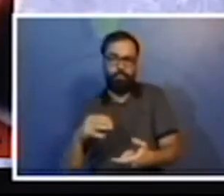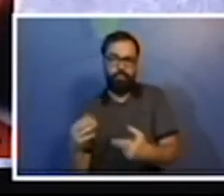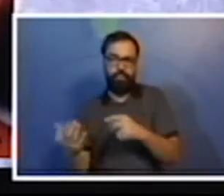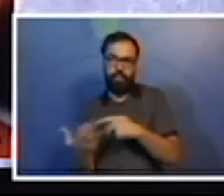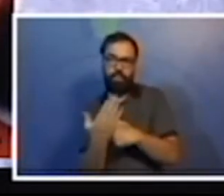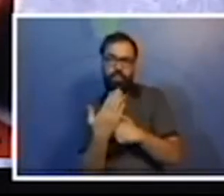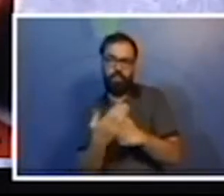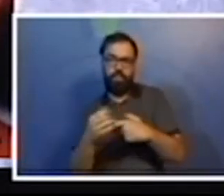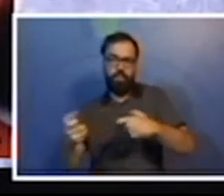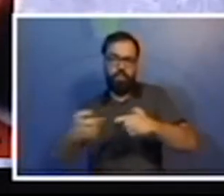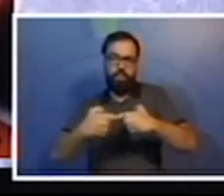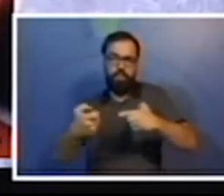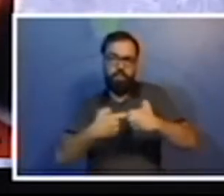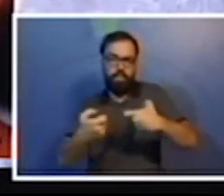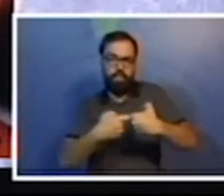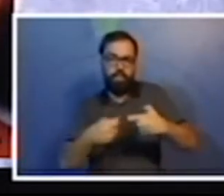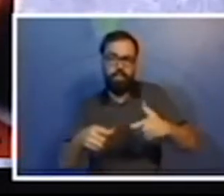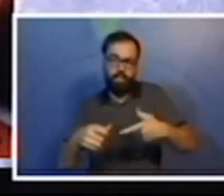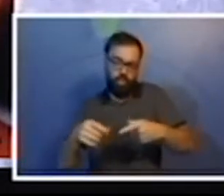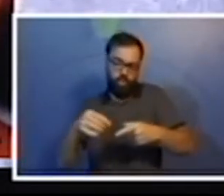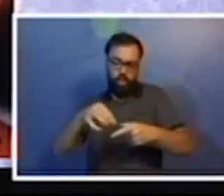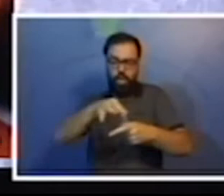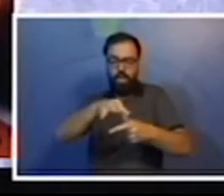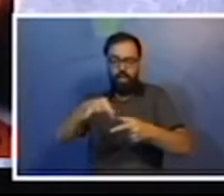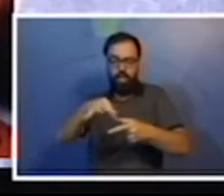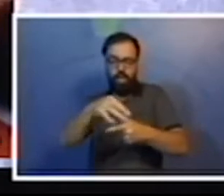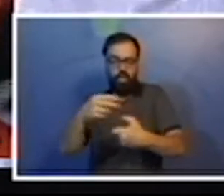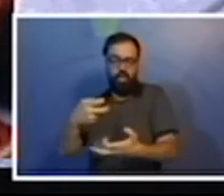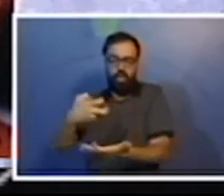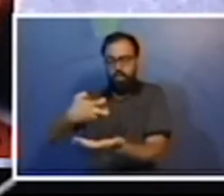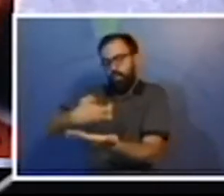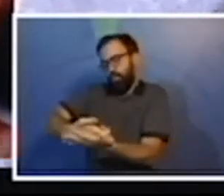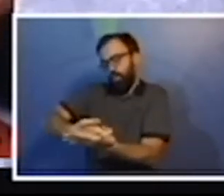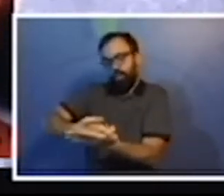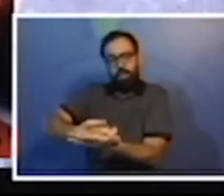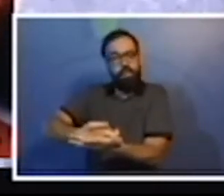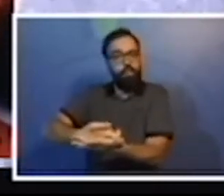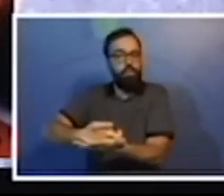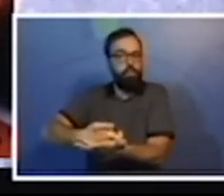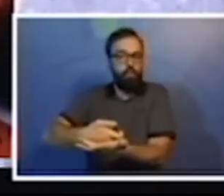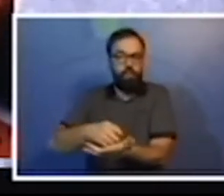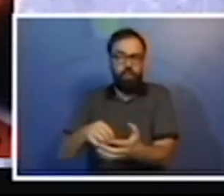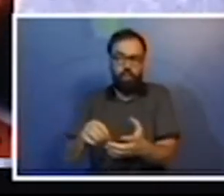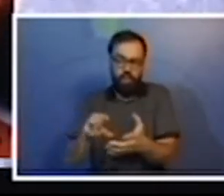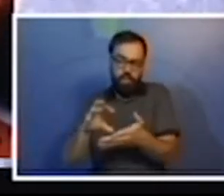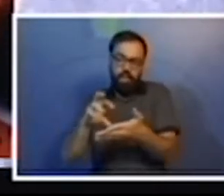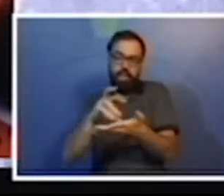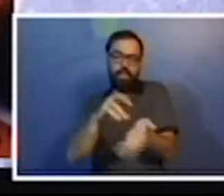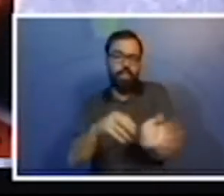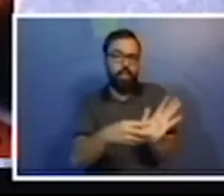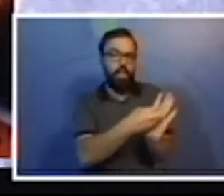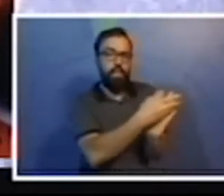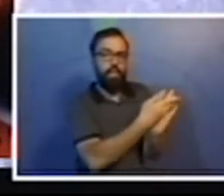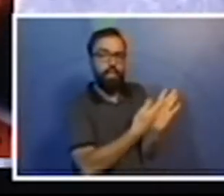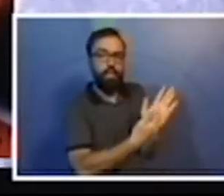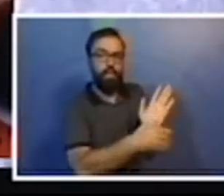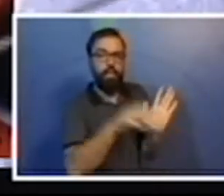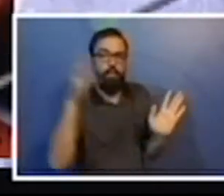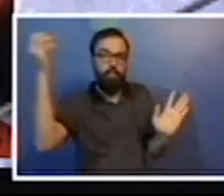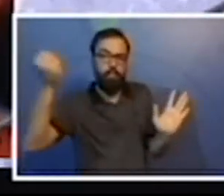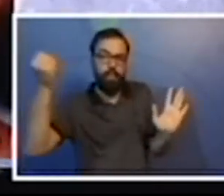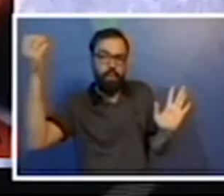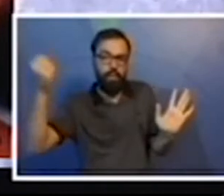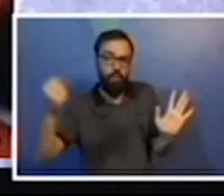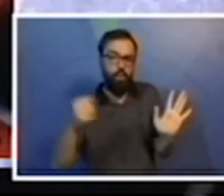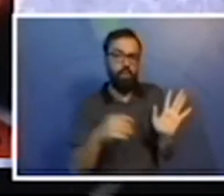rígida dura no interior tem um embrião que vai dar origem a planta e tecido de reserva que é um nutriente